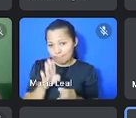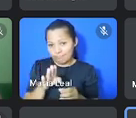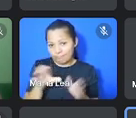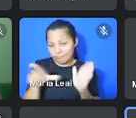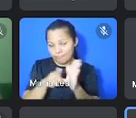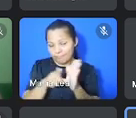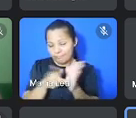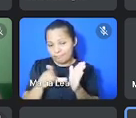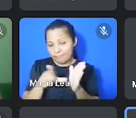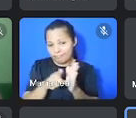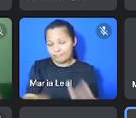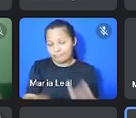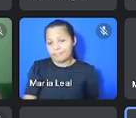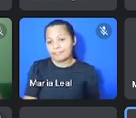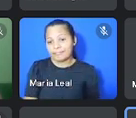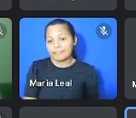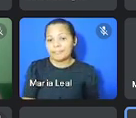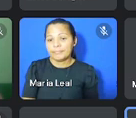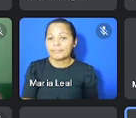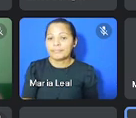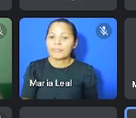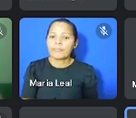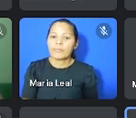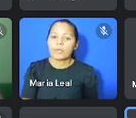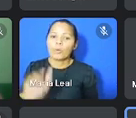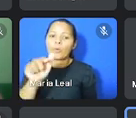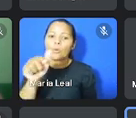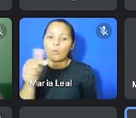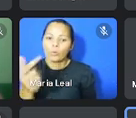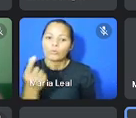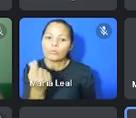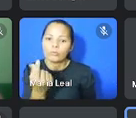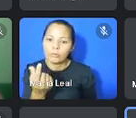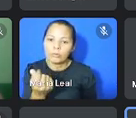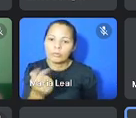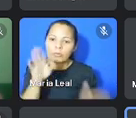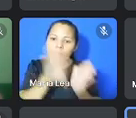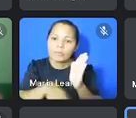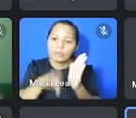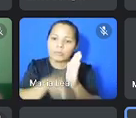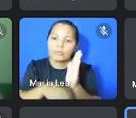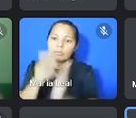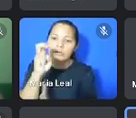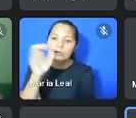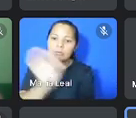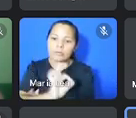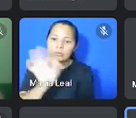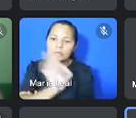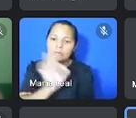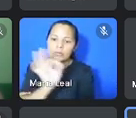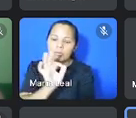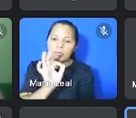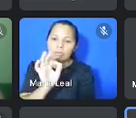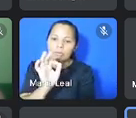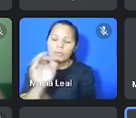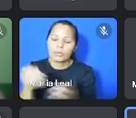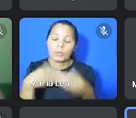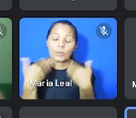Então, vou pegar o novo valor e vou descontar 5% desse novo valor. Então, vai ficar